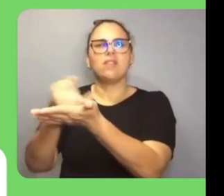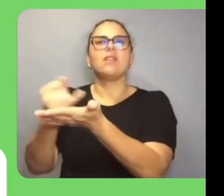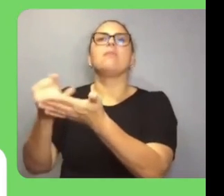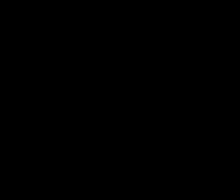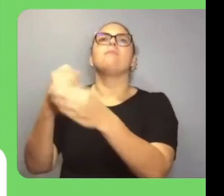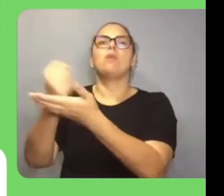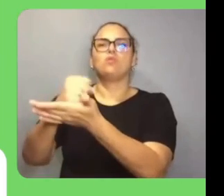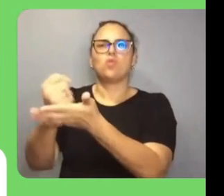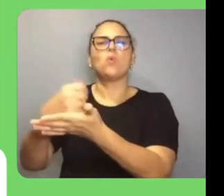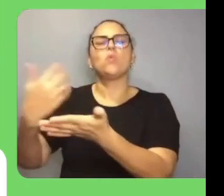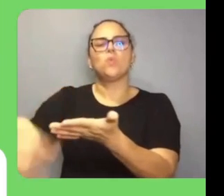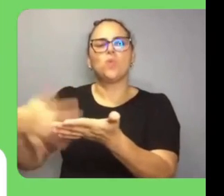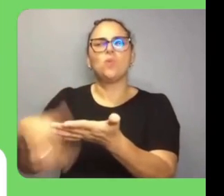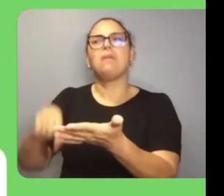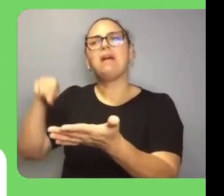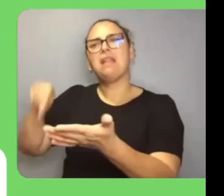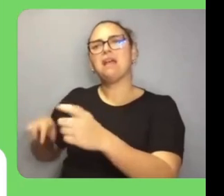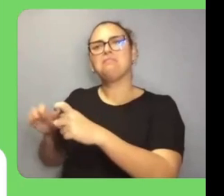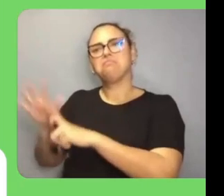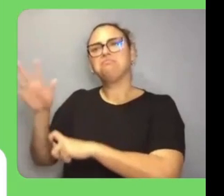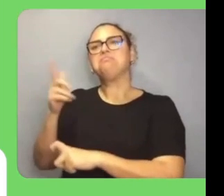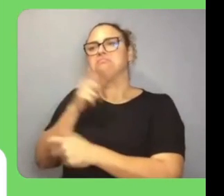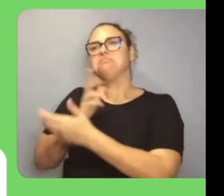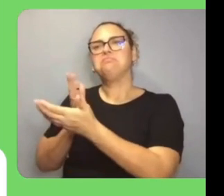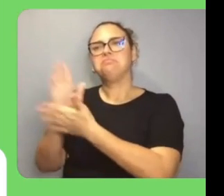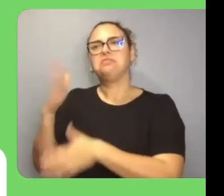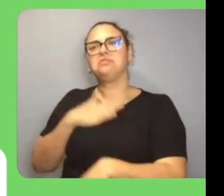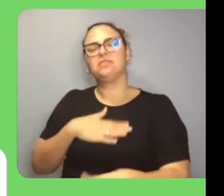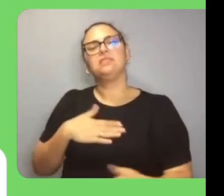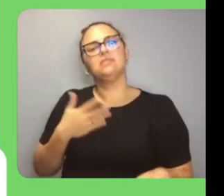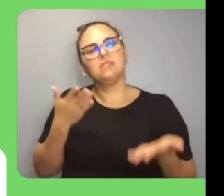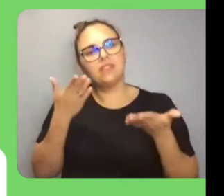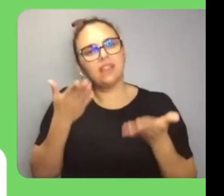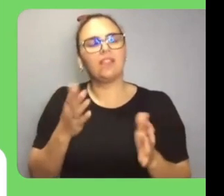mas na Perifacom foi aceito, fiquei muito feliz. Eu falei assim, cara, é isso, entendeu?